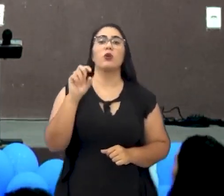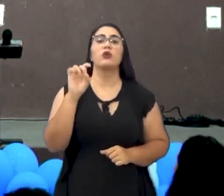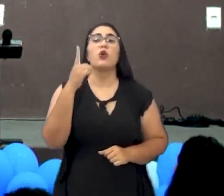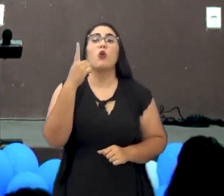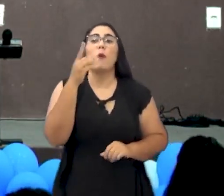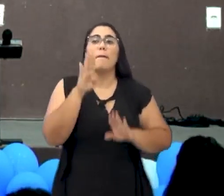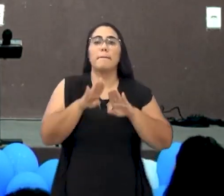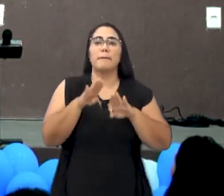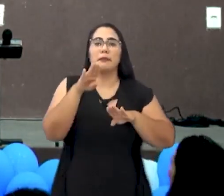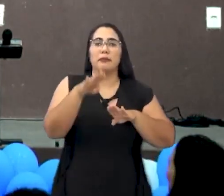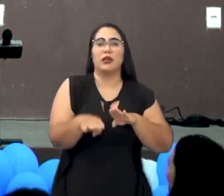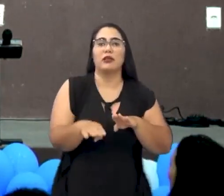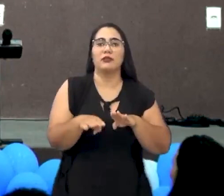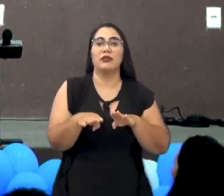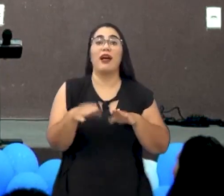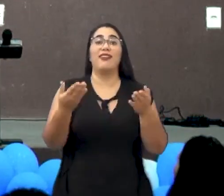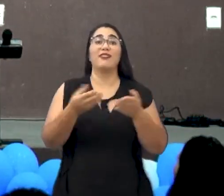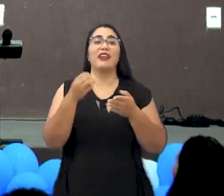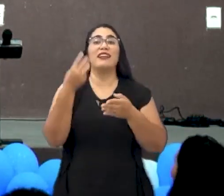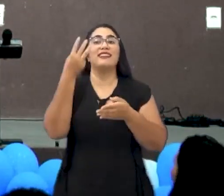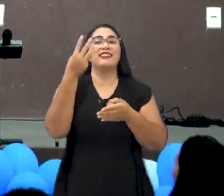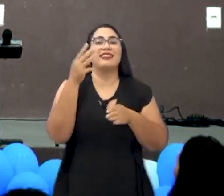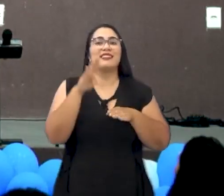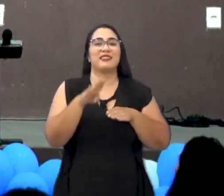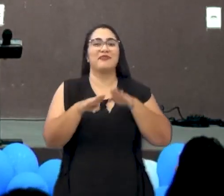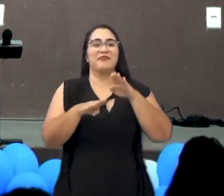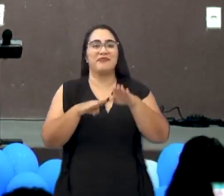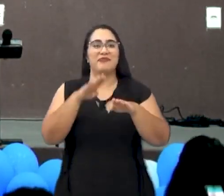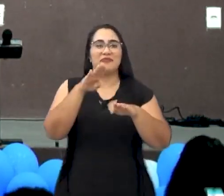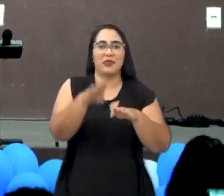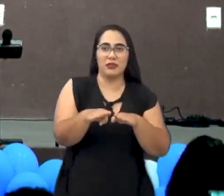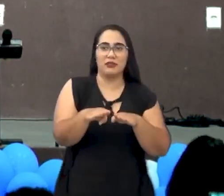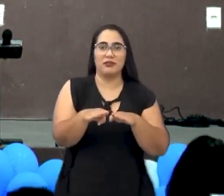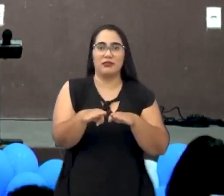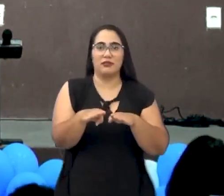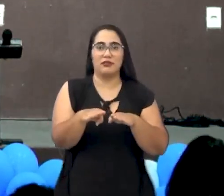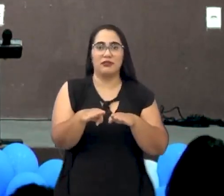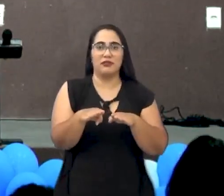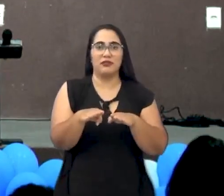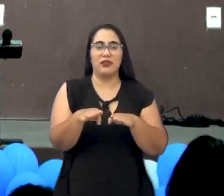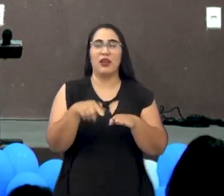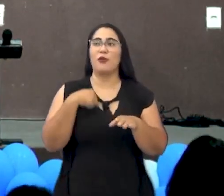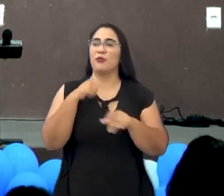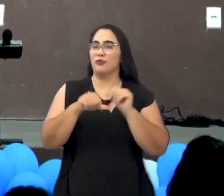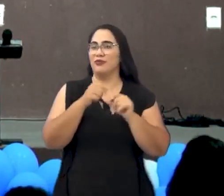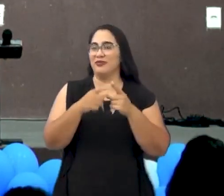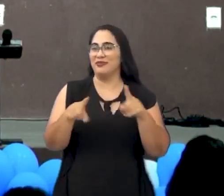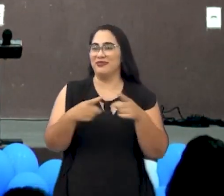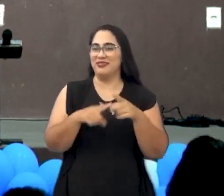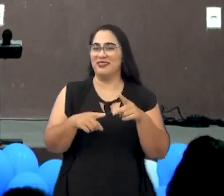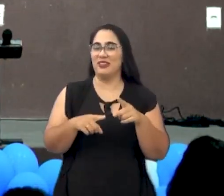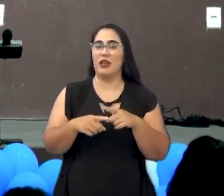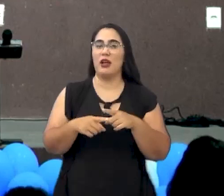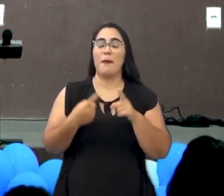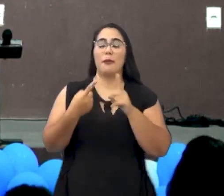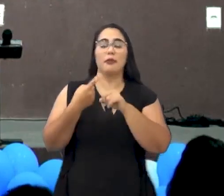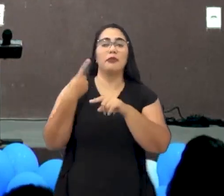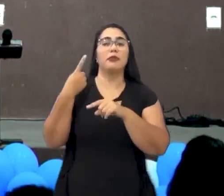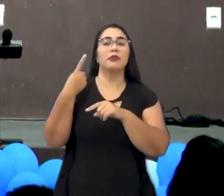só. Vou dizer para você, 3 passos só. 3 passos. Vou mudar a música. O primeiro